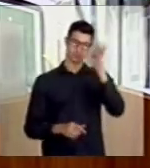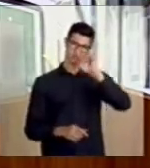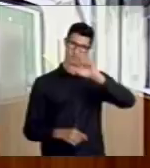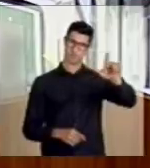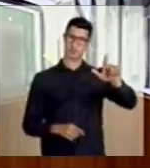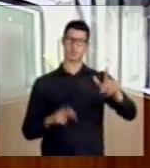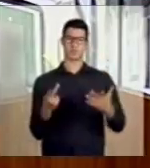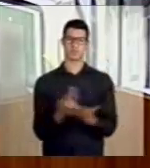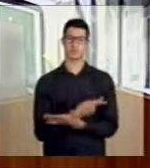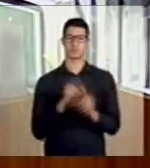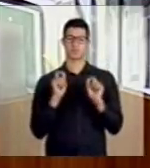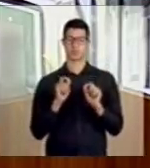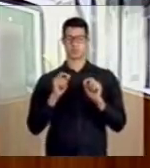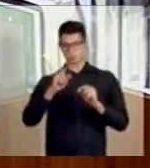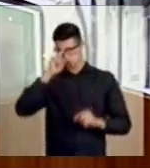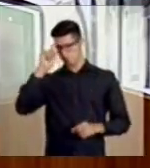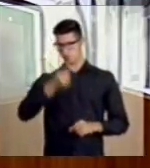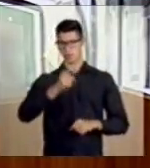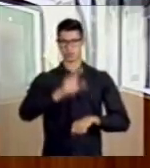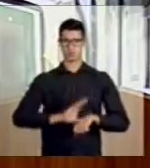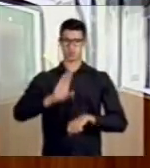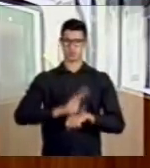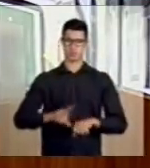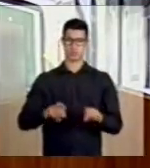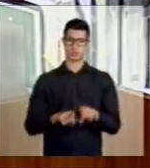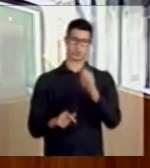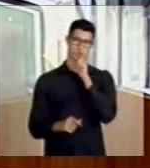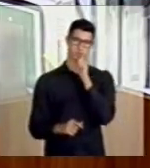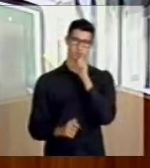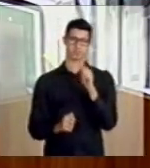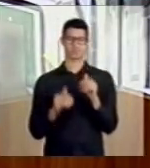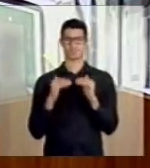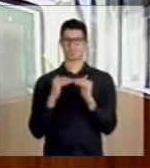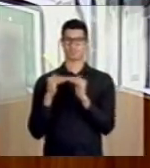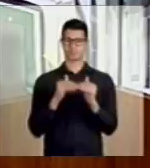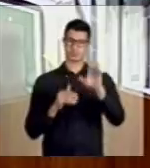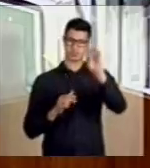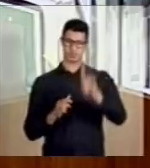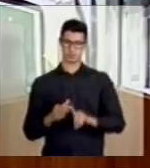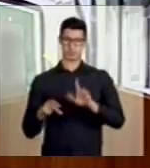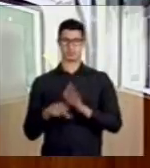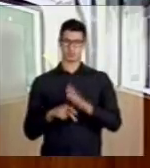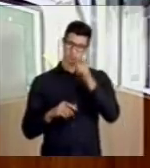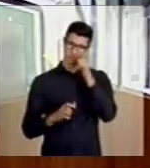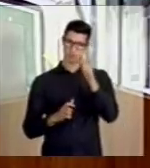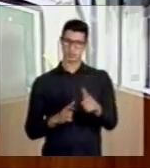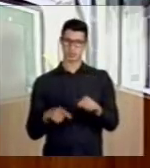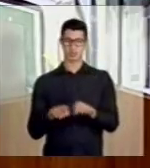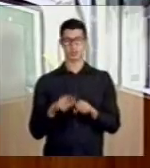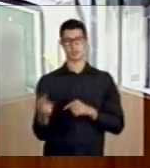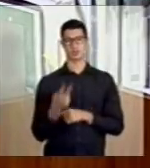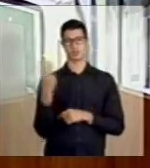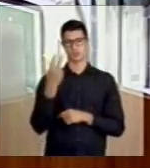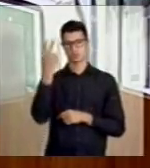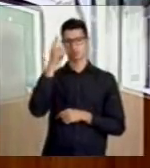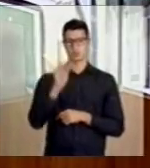fiel execução dos mandamentos constitucionais, a intangibilidade de direitos, de interesses e de